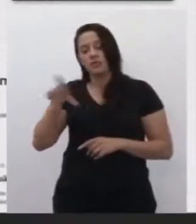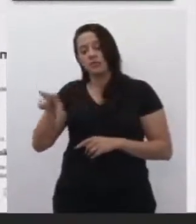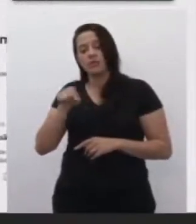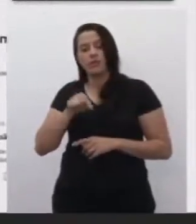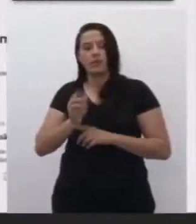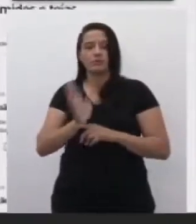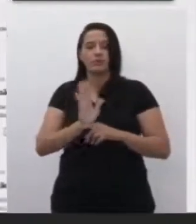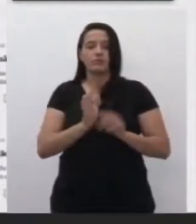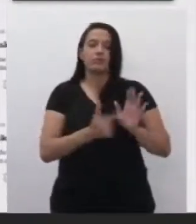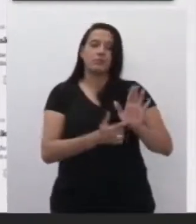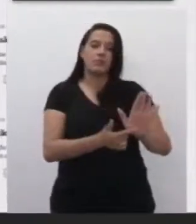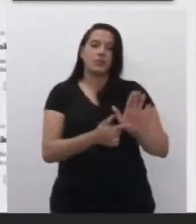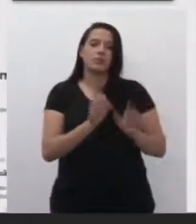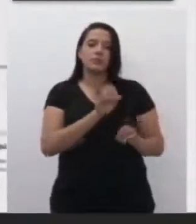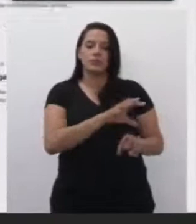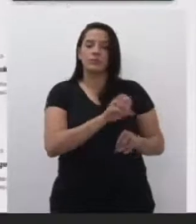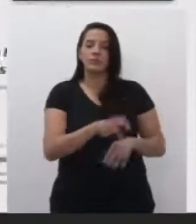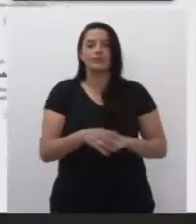Teorias evolutivas.